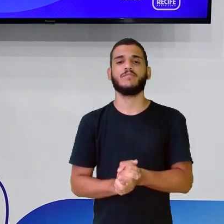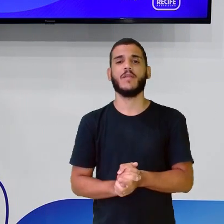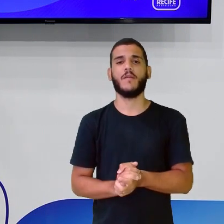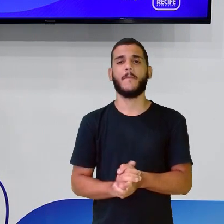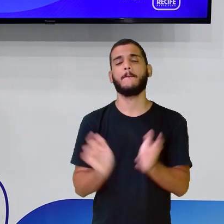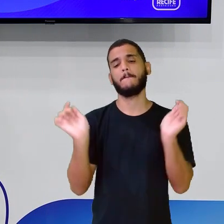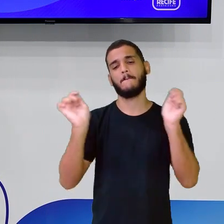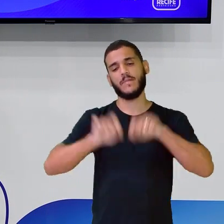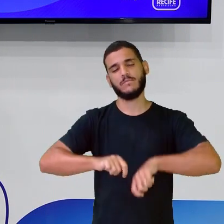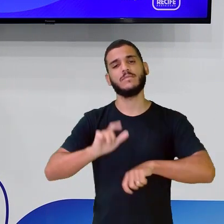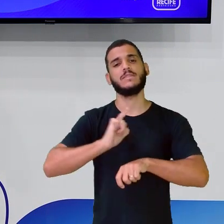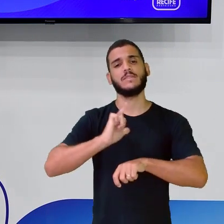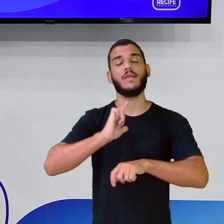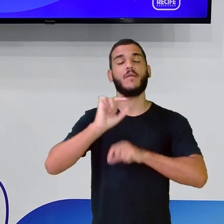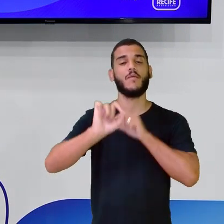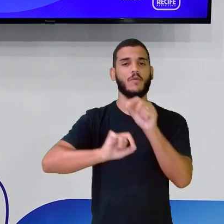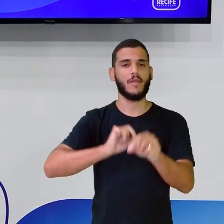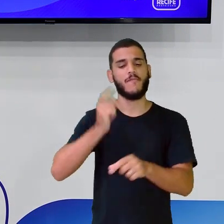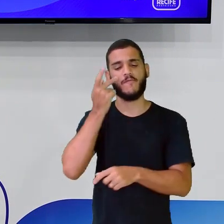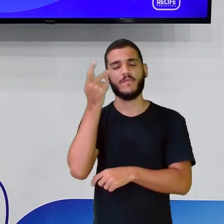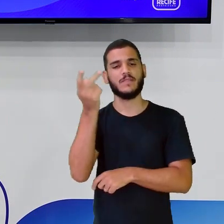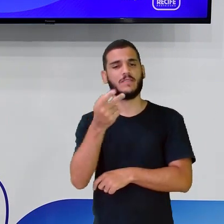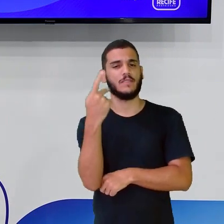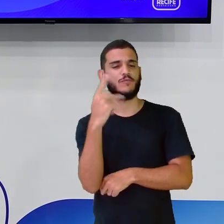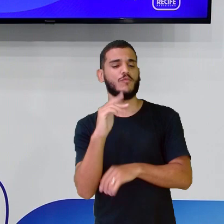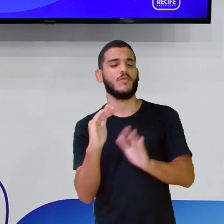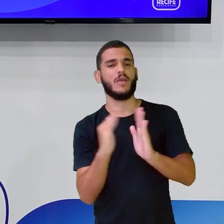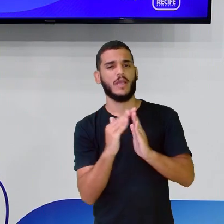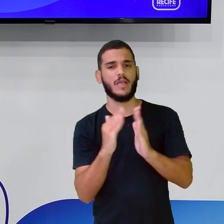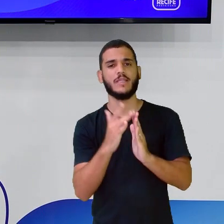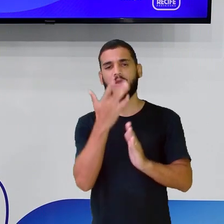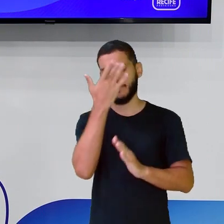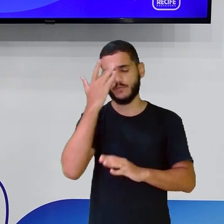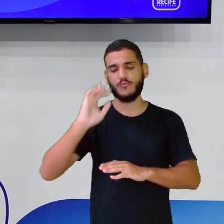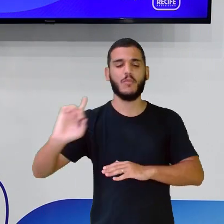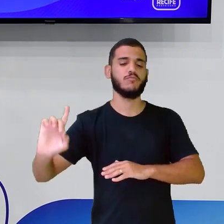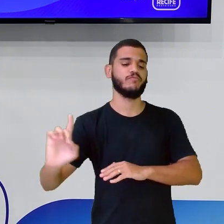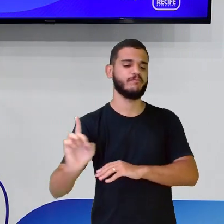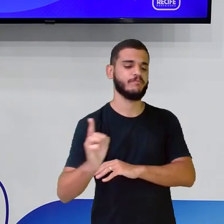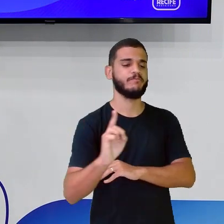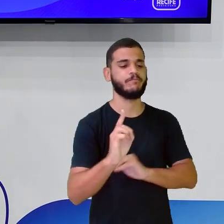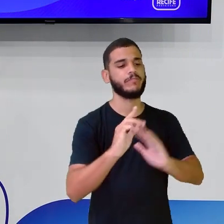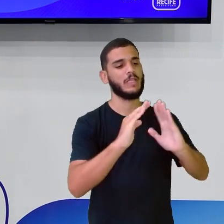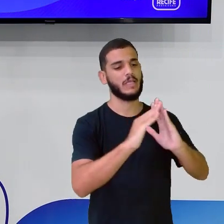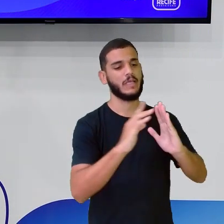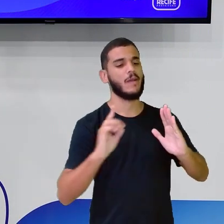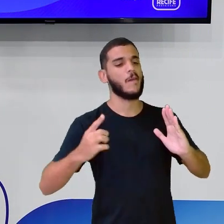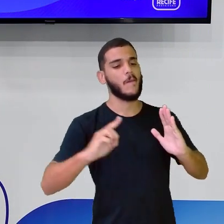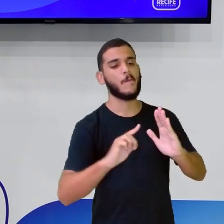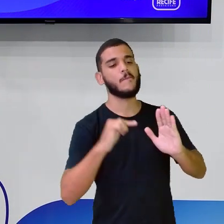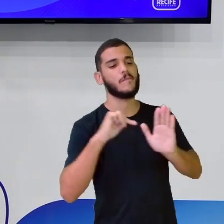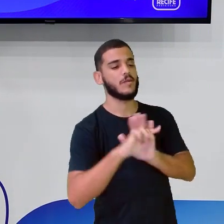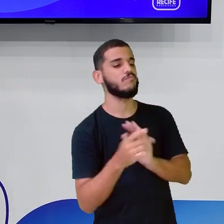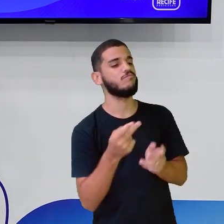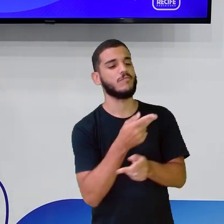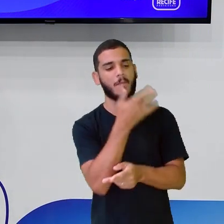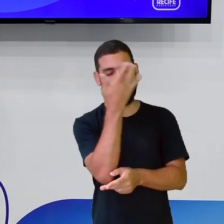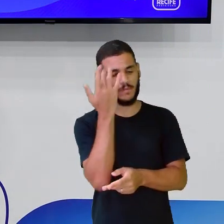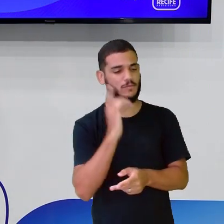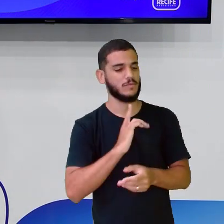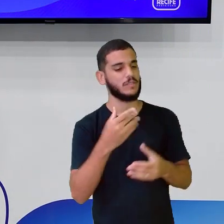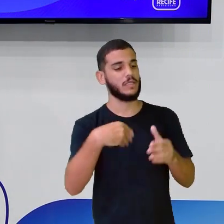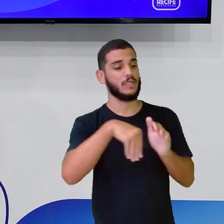você recebeu alguma visita de um agente do IBGE. Aí ele pergunta quantas pessoas tem na